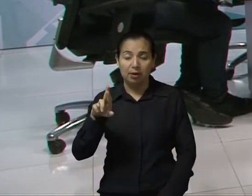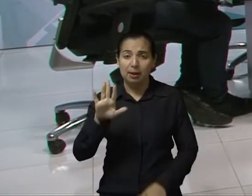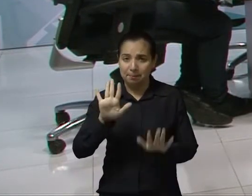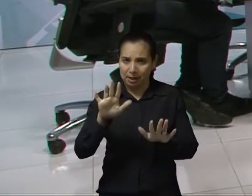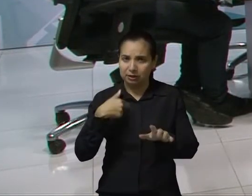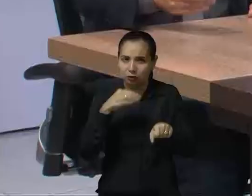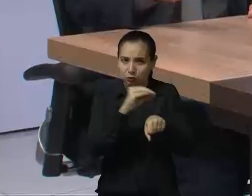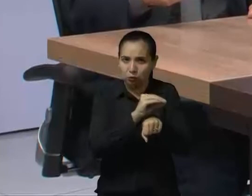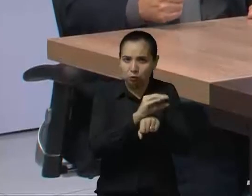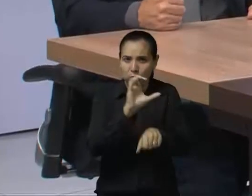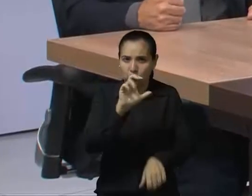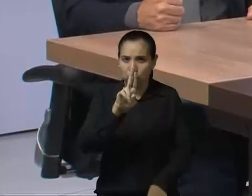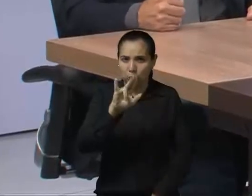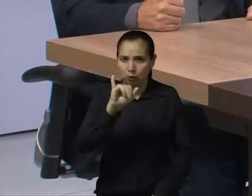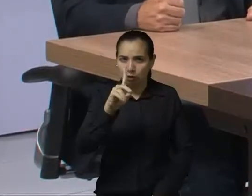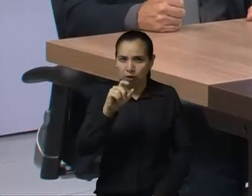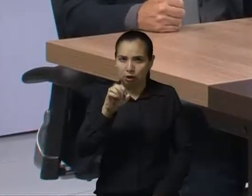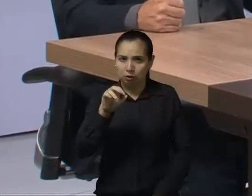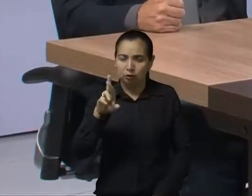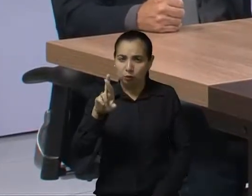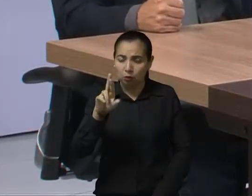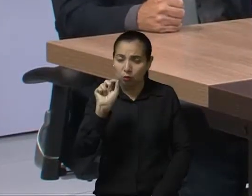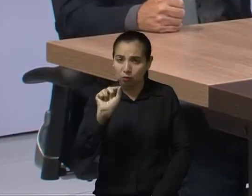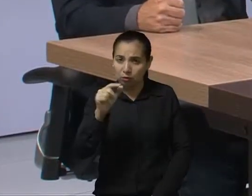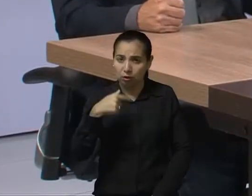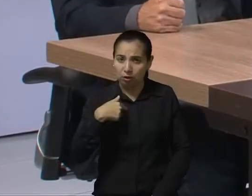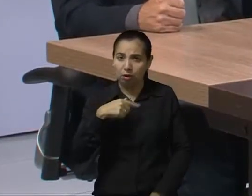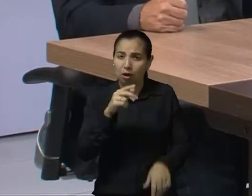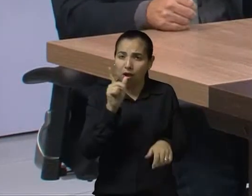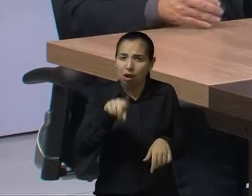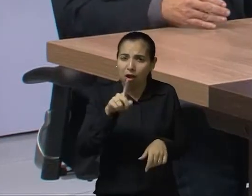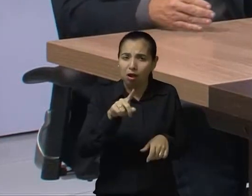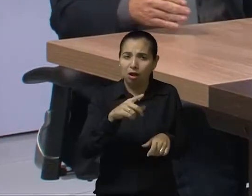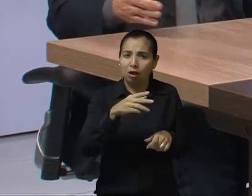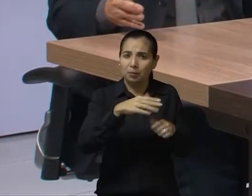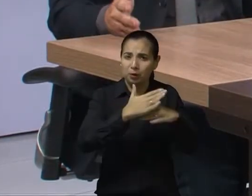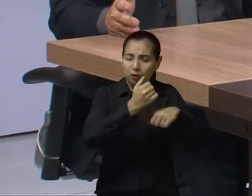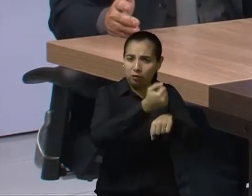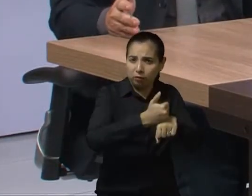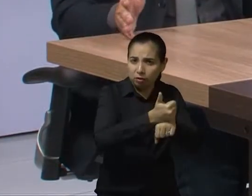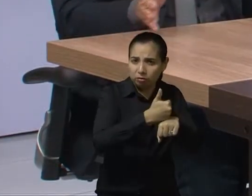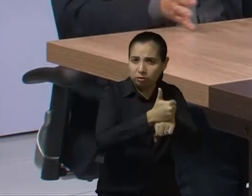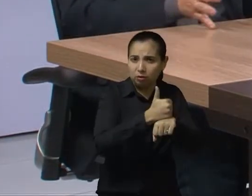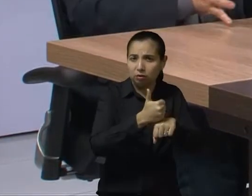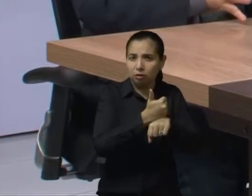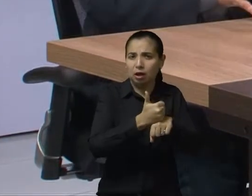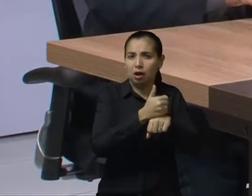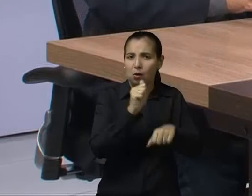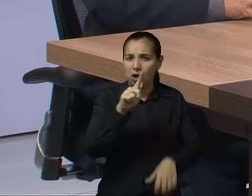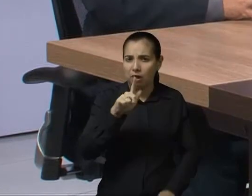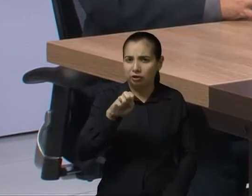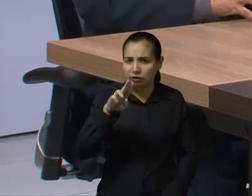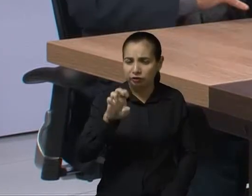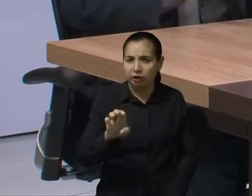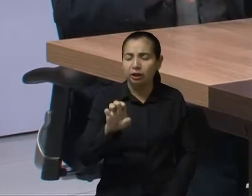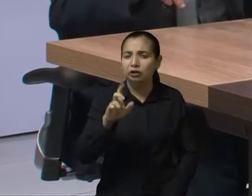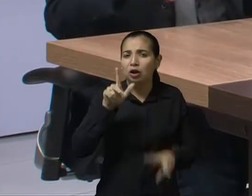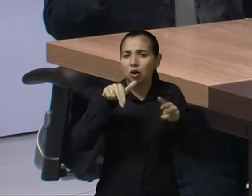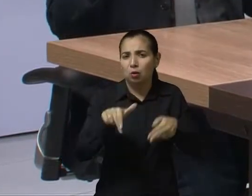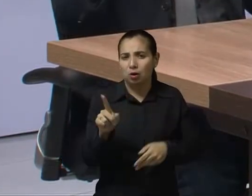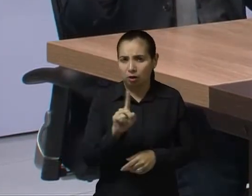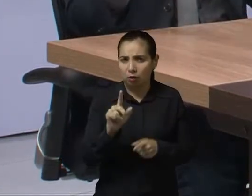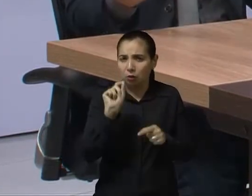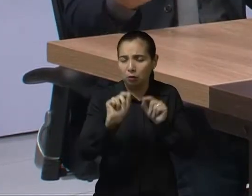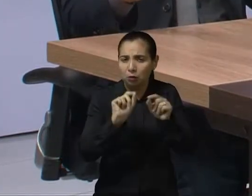é que a relação do agente penitenciário com o custodiado, ela não é a mesma. Ela estaria muito mais próxima daquele